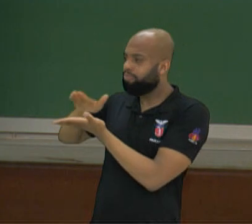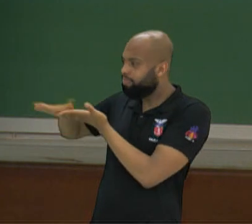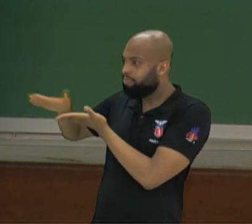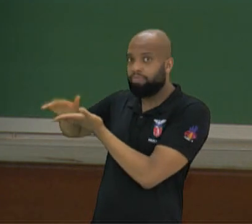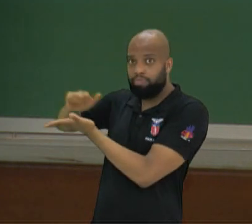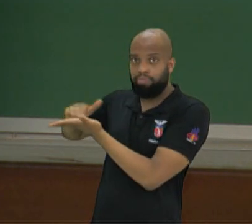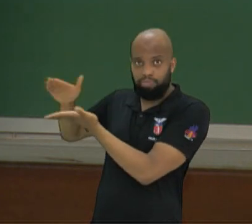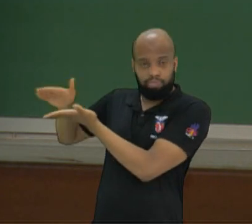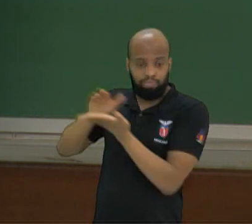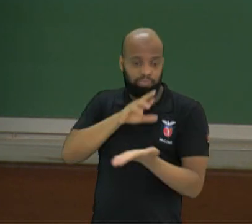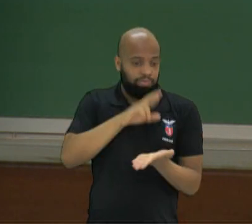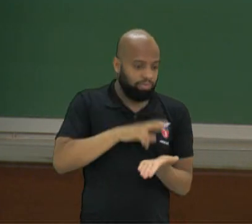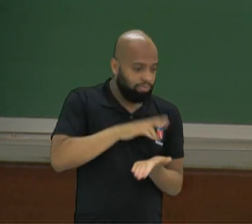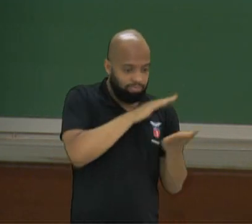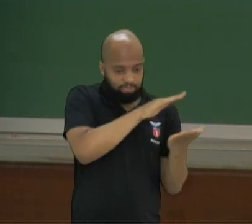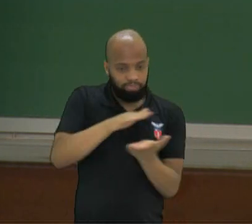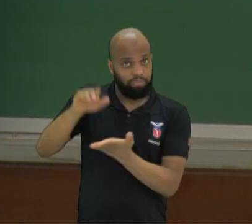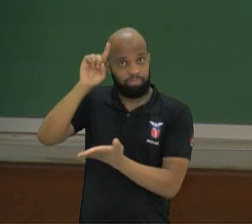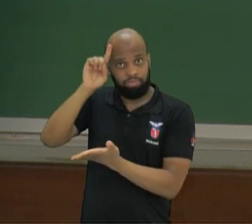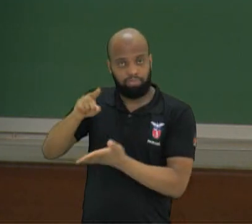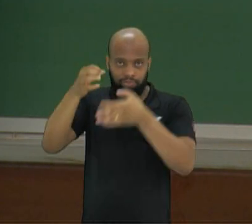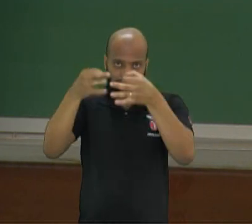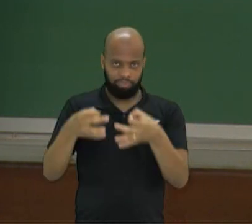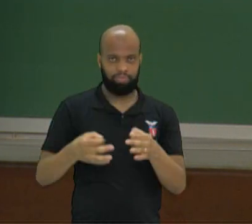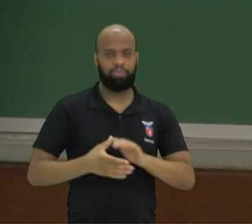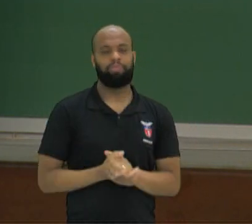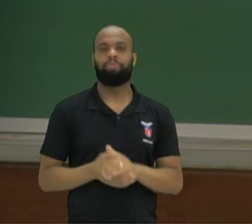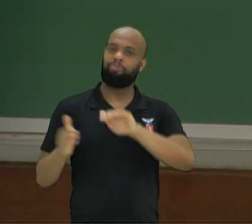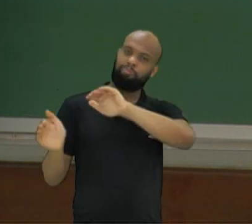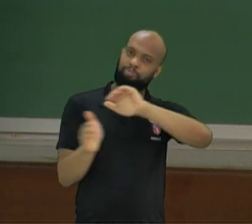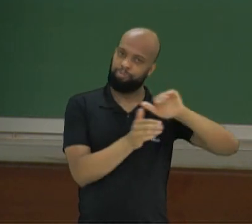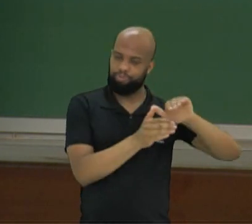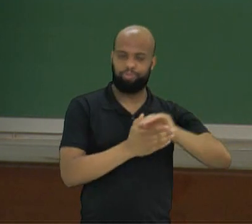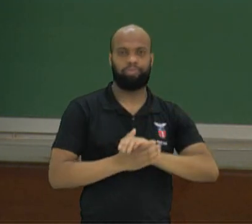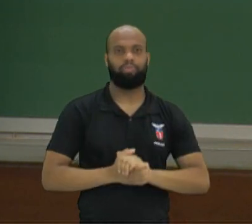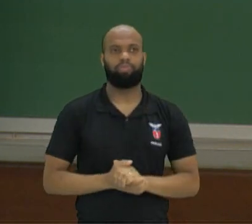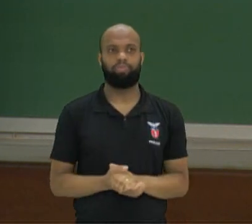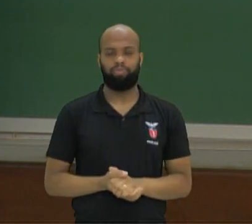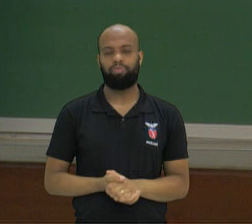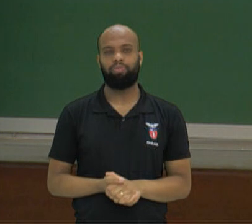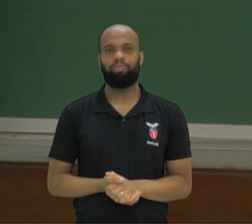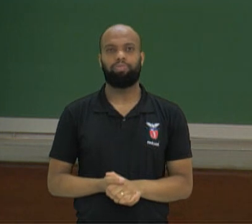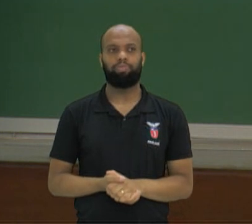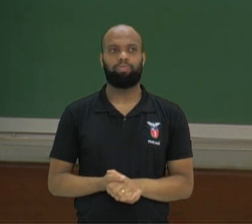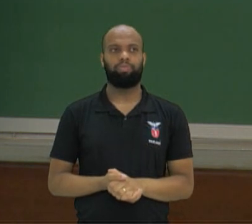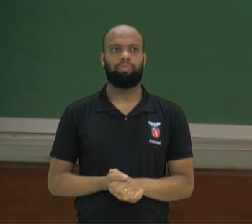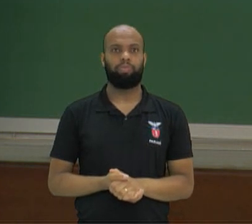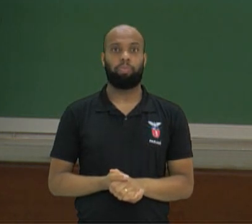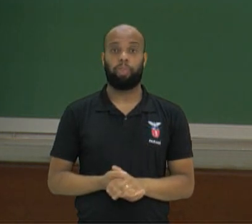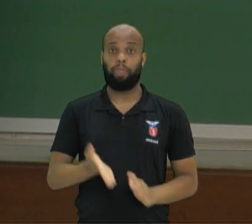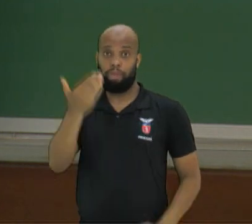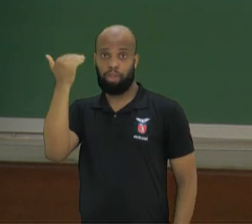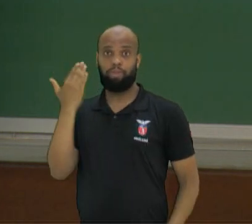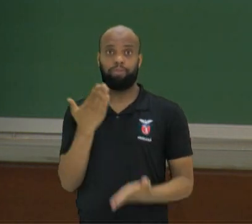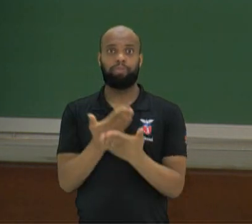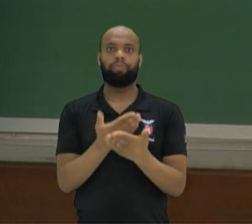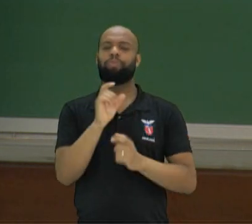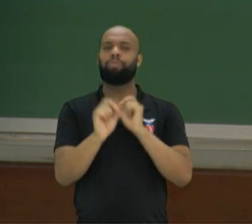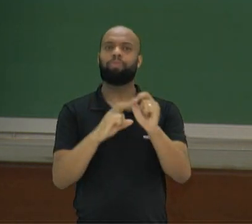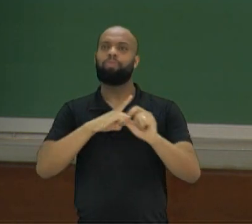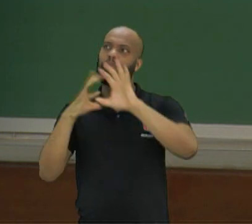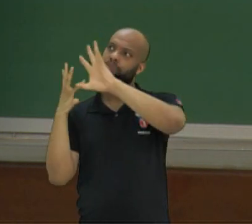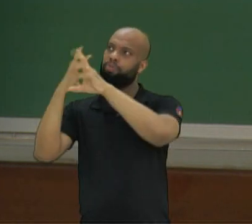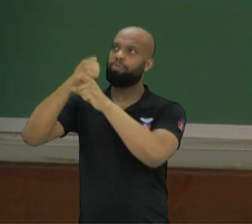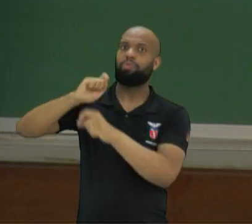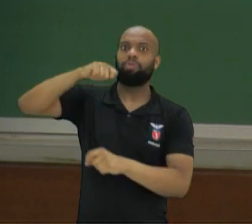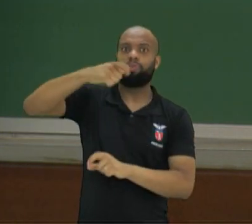escola na data correta, beleza? Dito isso, nós já podemos começar. Na aula anterior, nós fizemos uma retomada